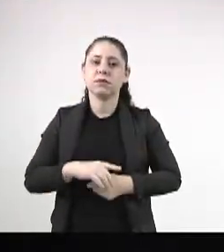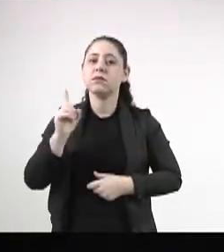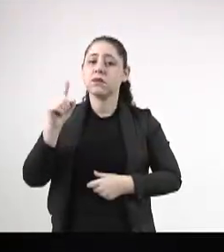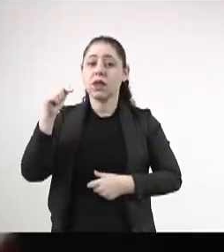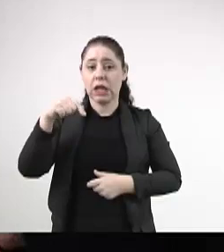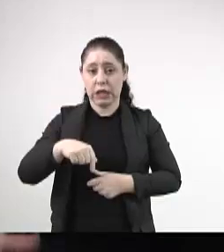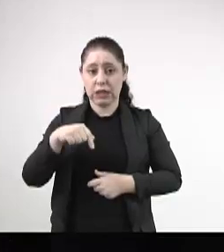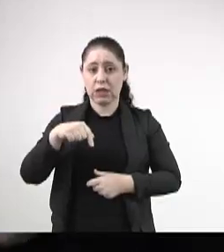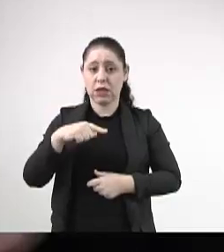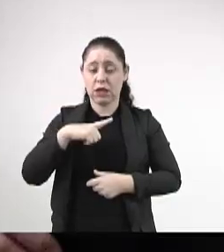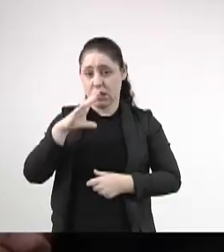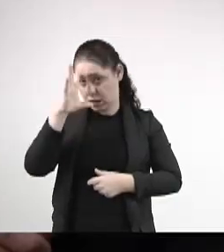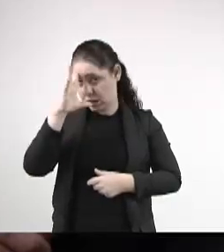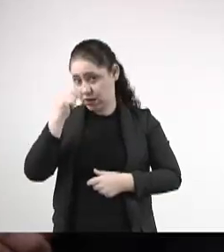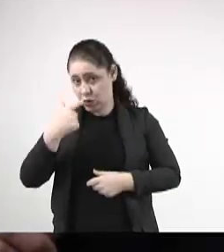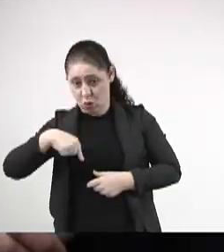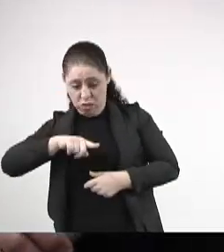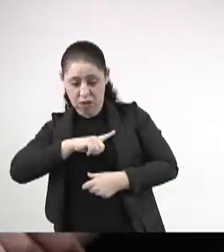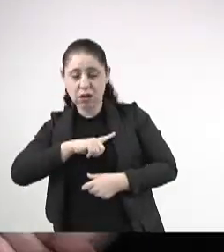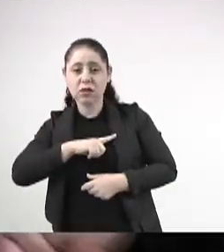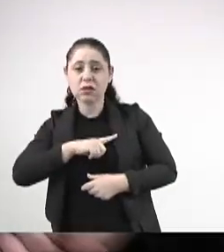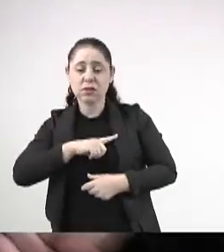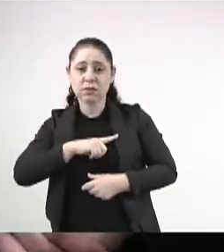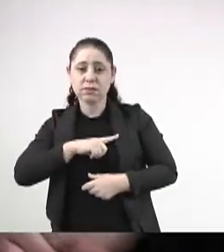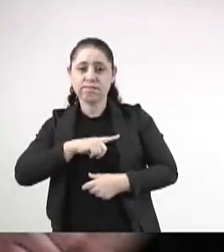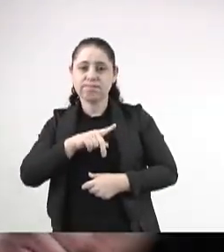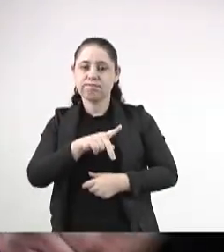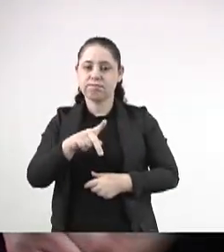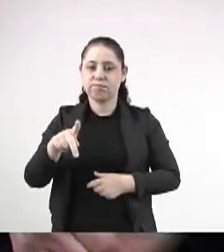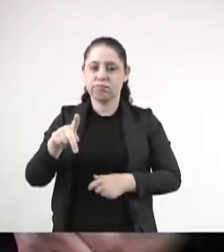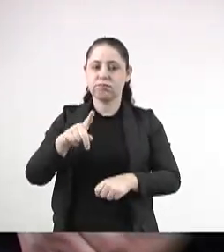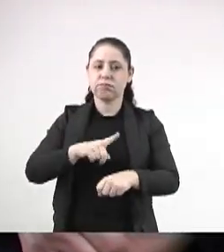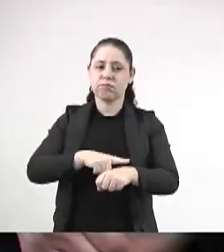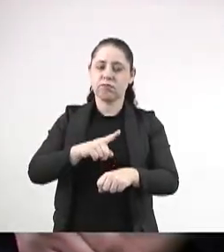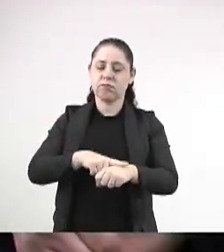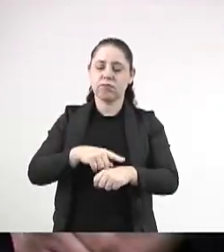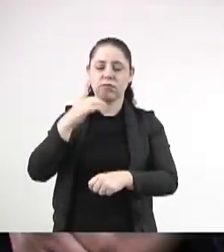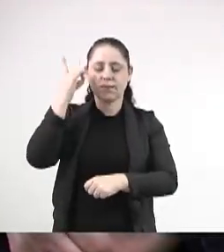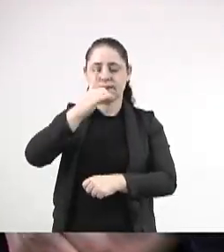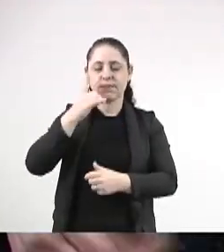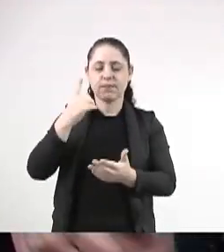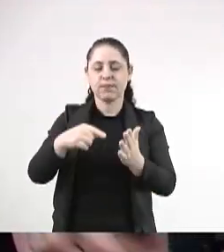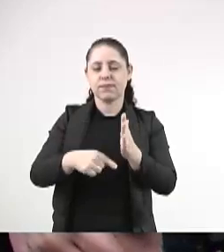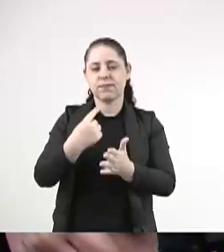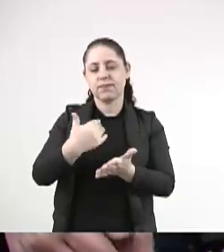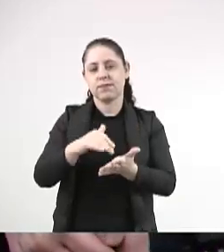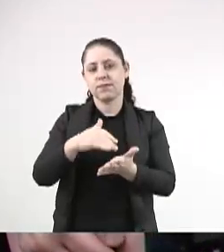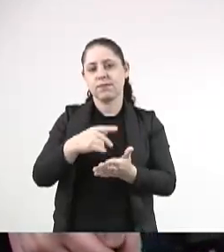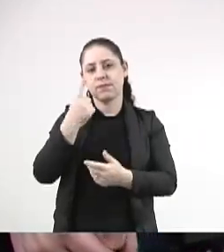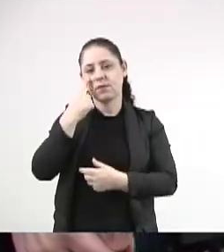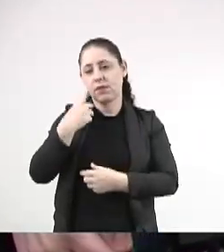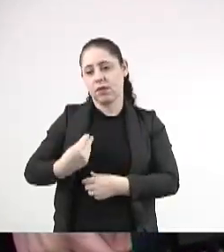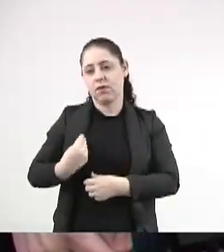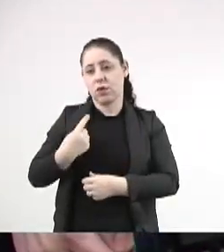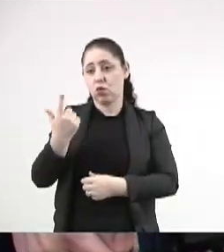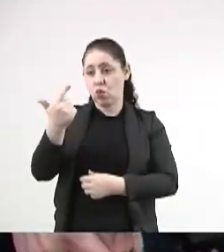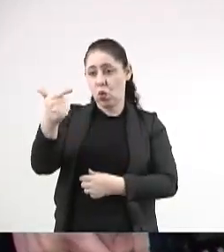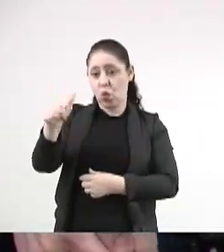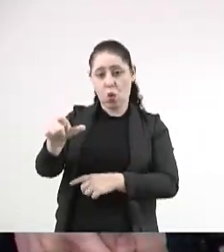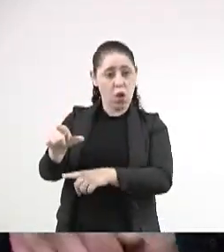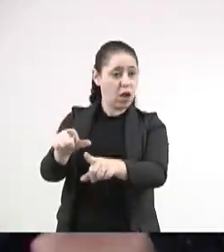aqui, decisões nossas, presidente, no momento do nosso primeiro secretário, nós vamos lidar com a vida